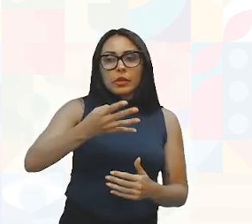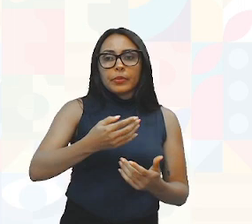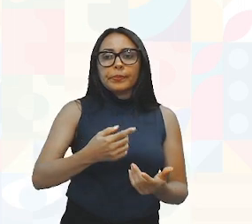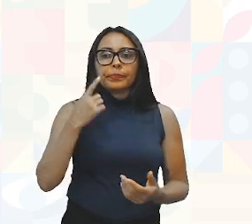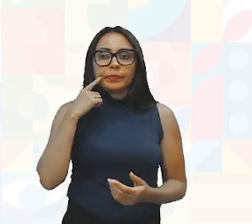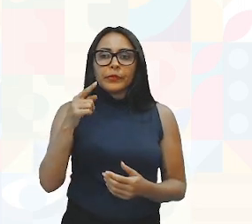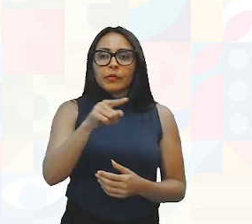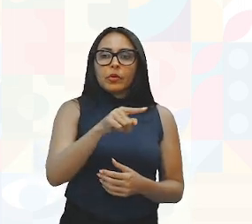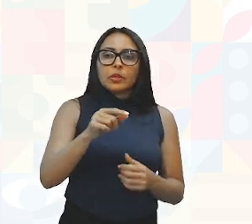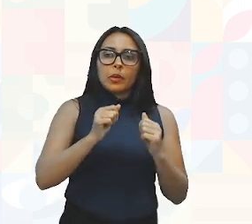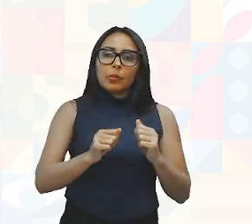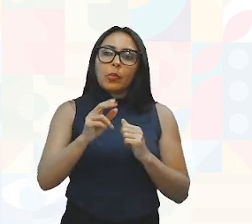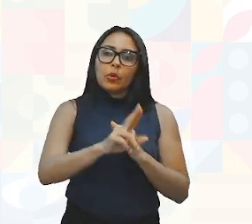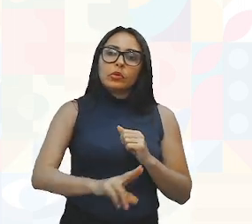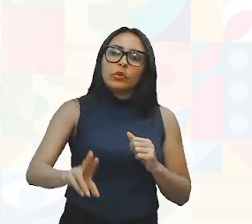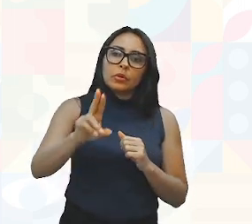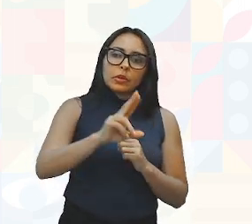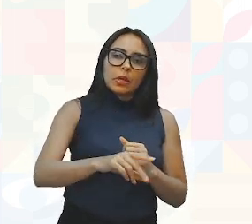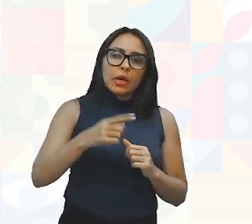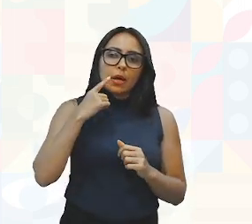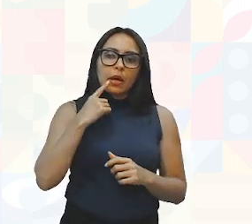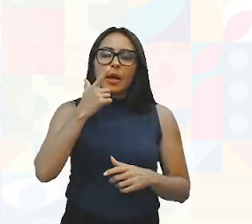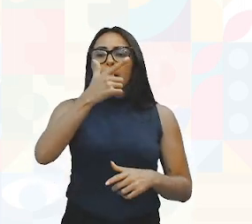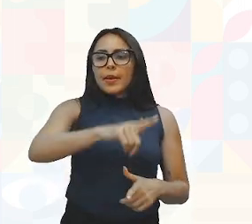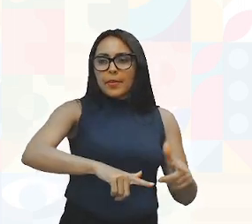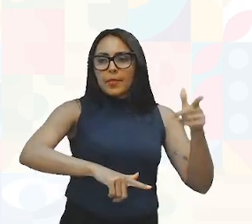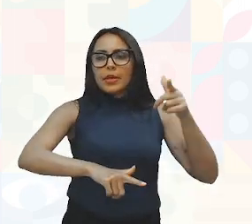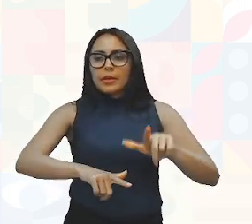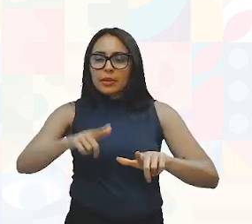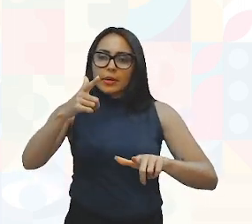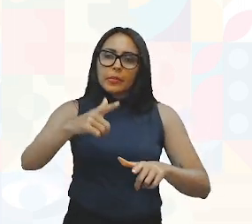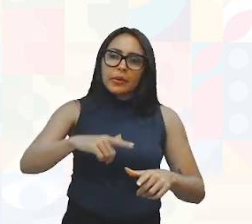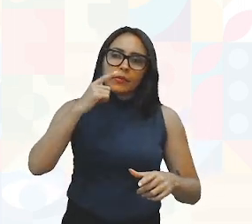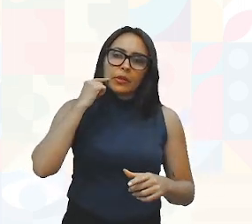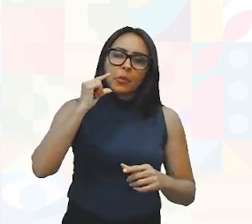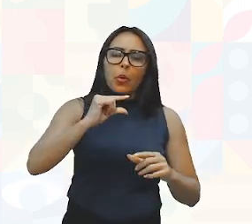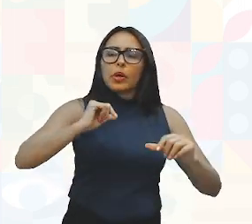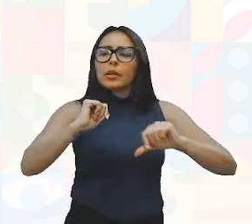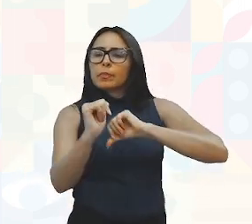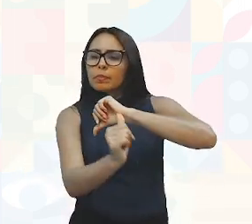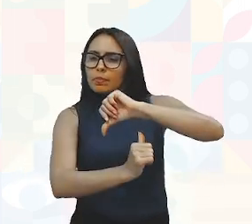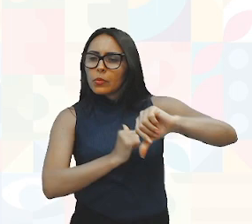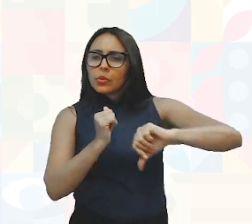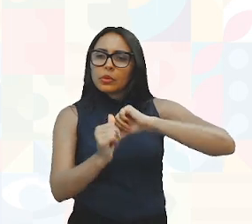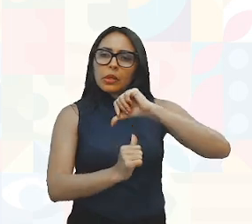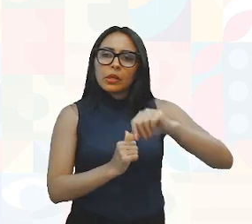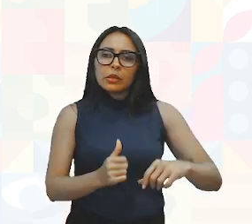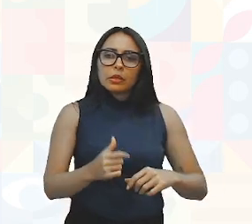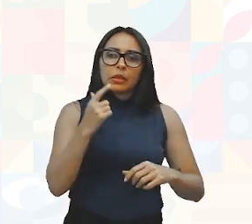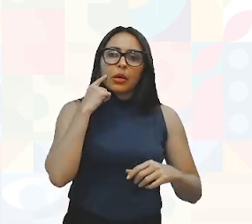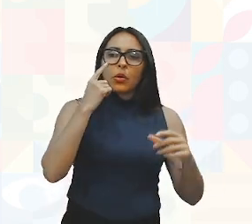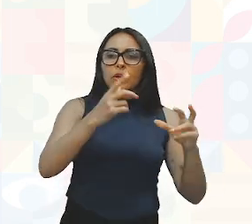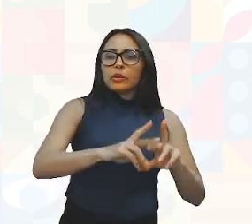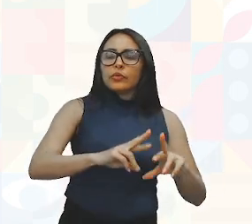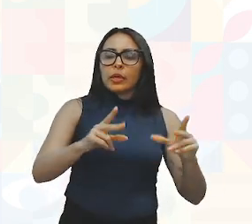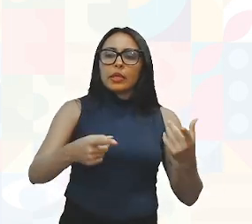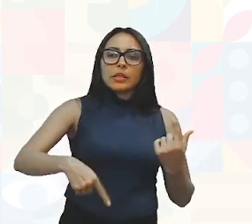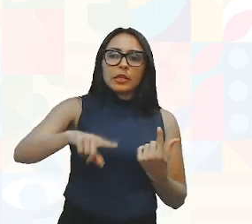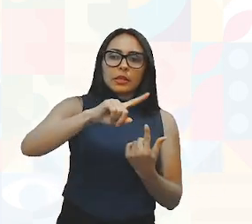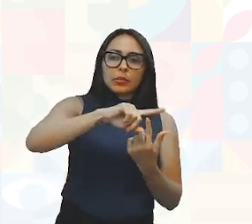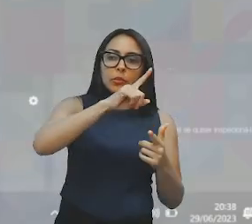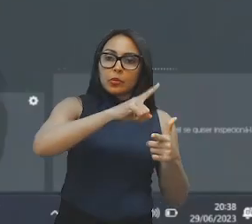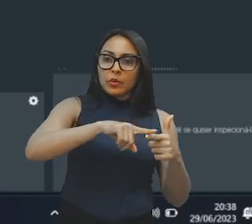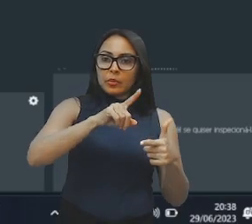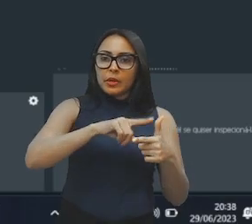usá-la repetidamente, fazendo pequenas modificações para lidar com diferentes tipos de problema. Nós vamos